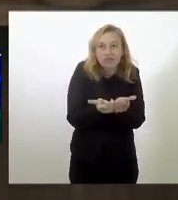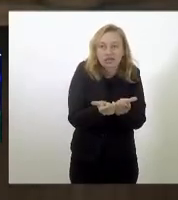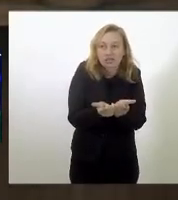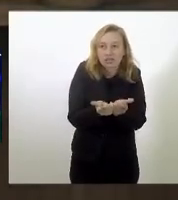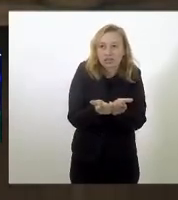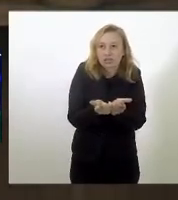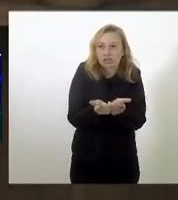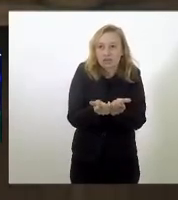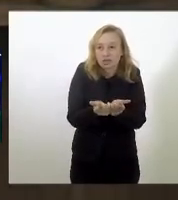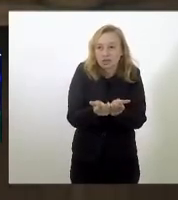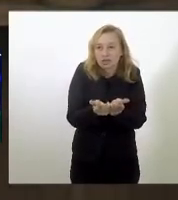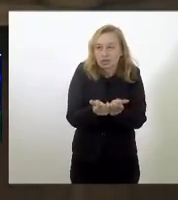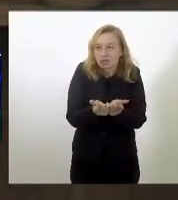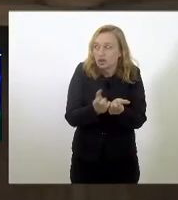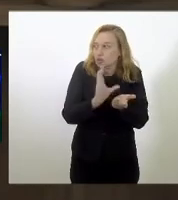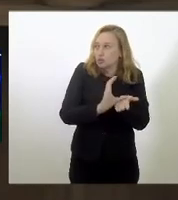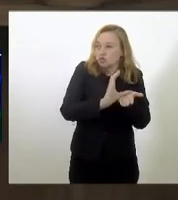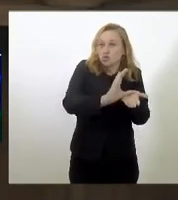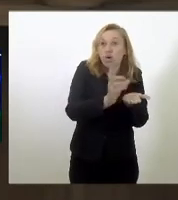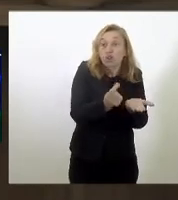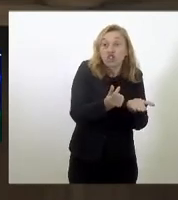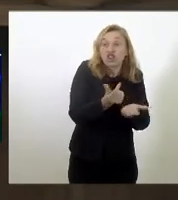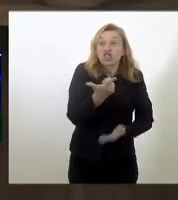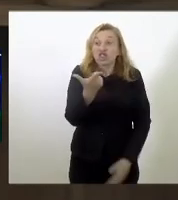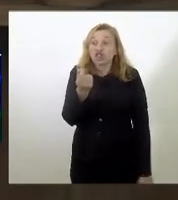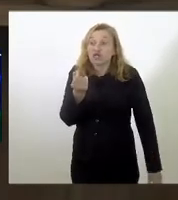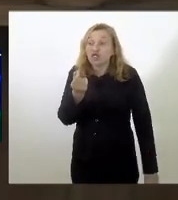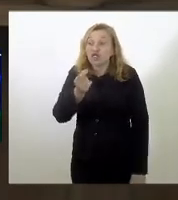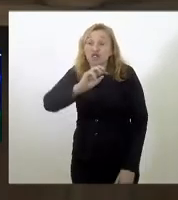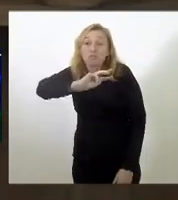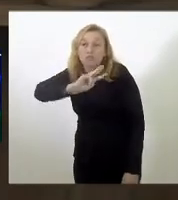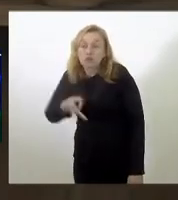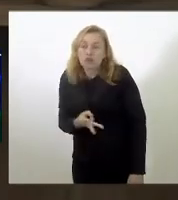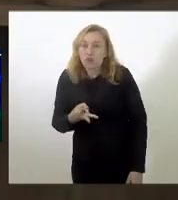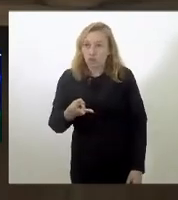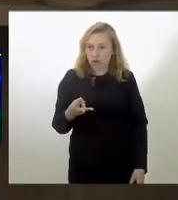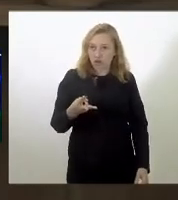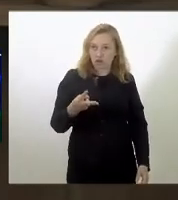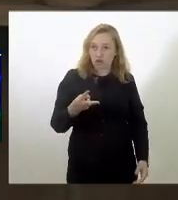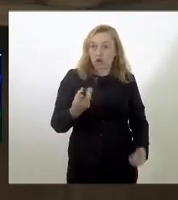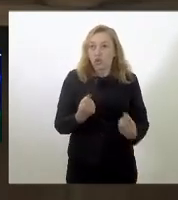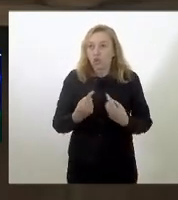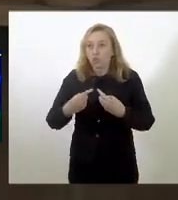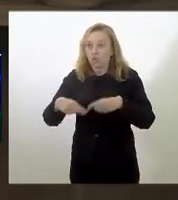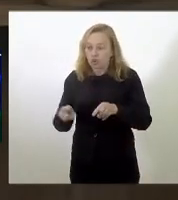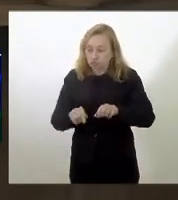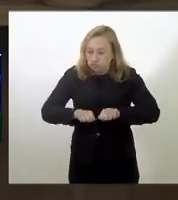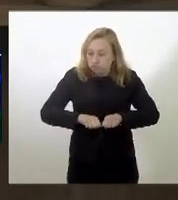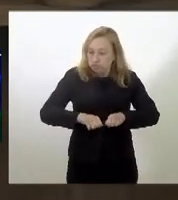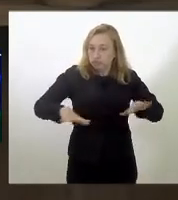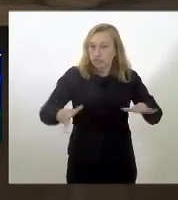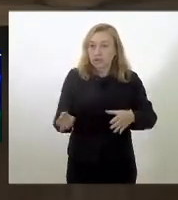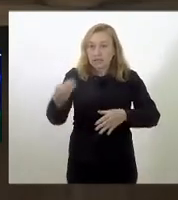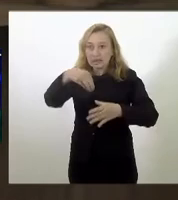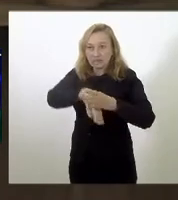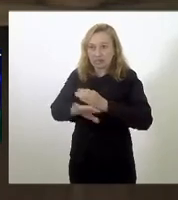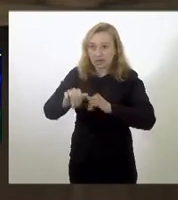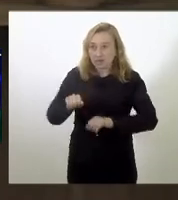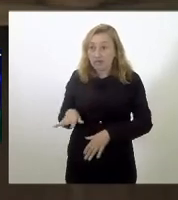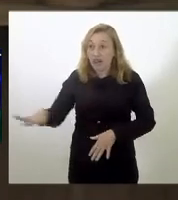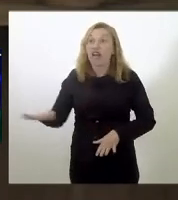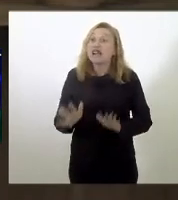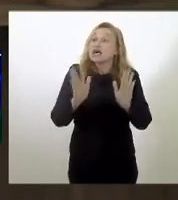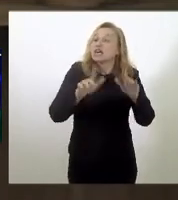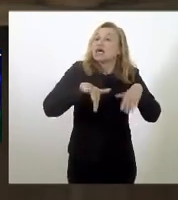o recurso de 20 milhões aportado por o enfrentamento à Covid-19 dentro das favelas. Então,